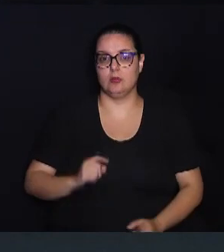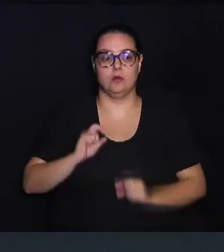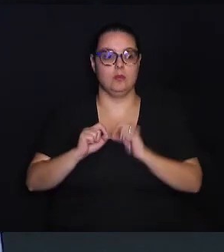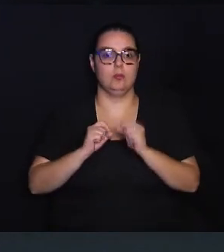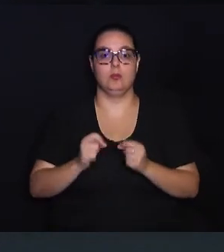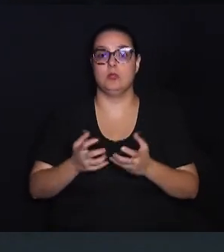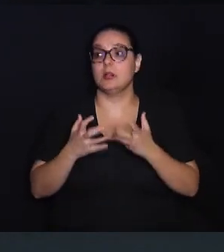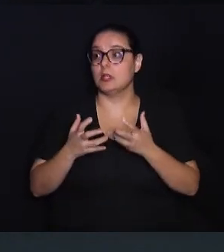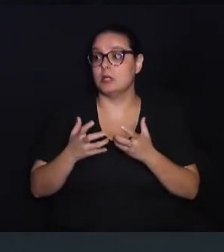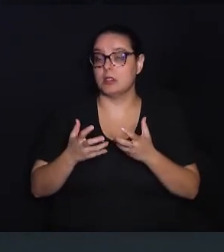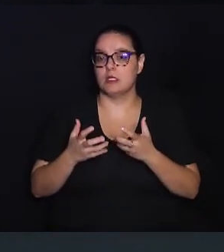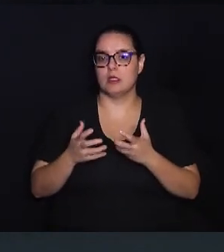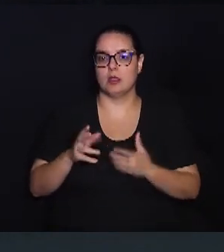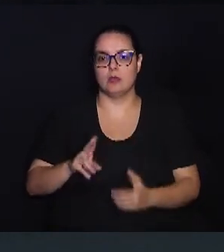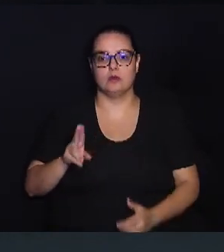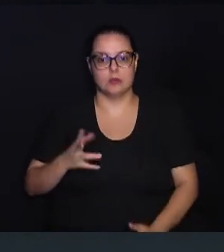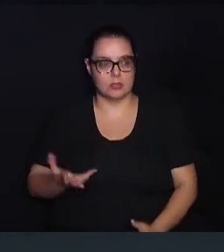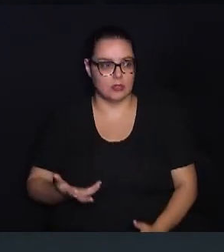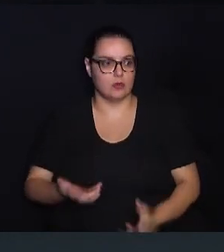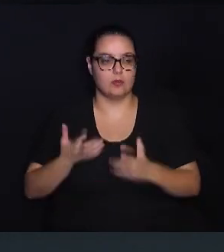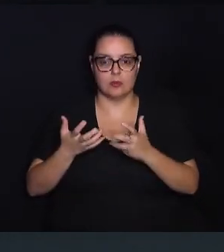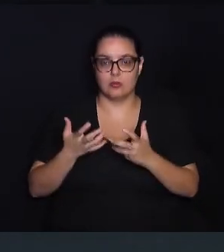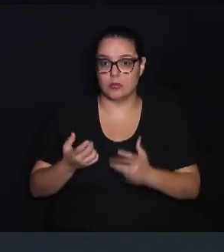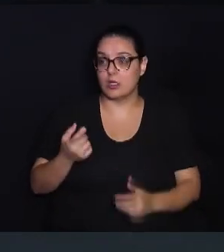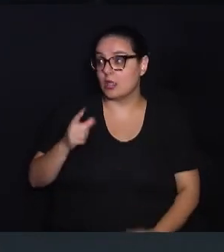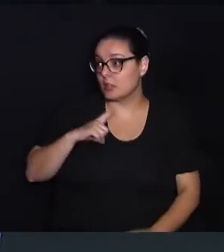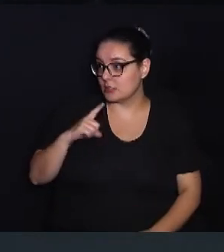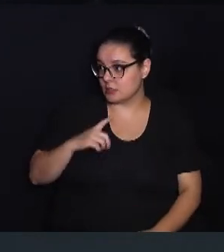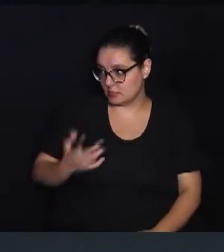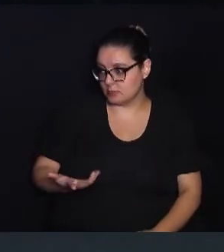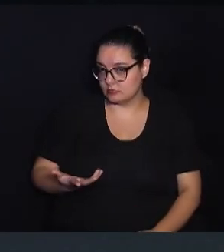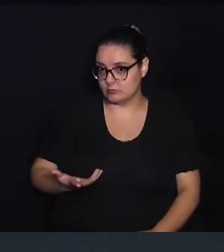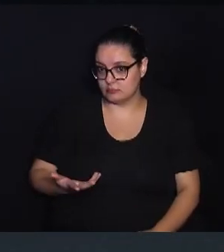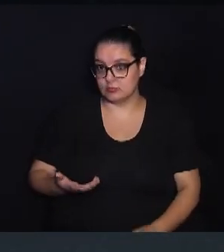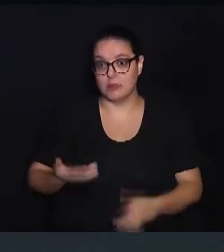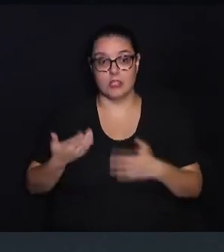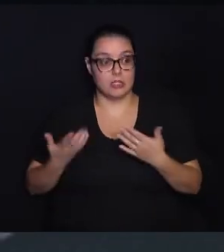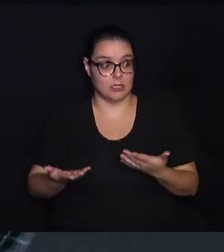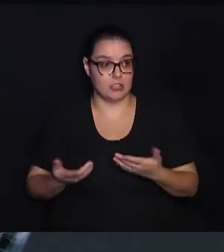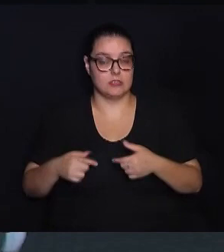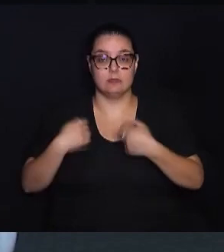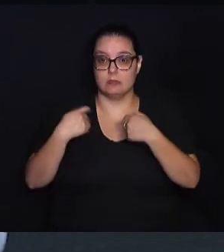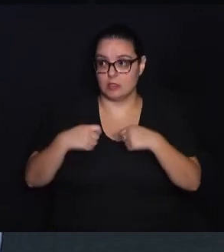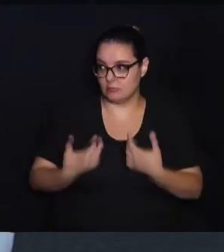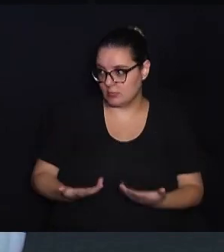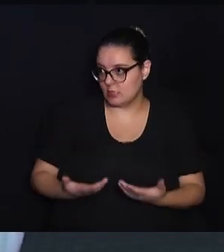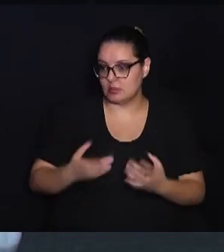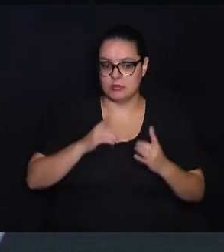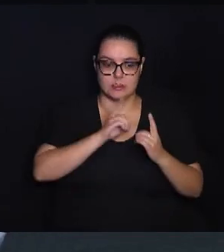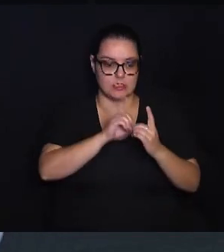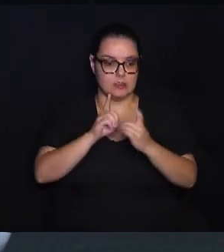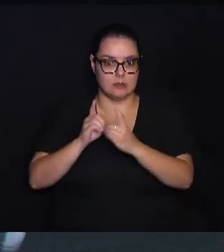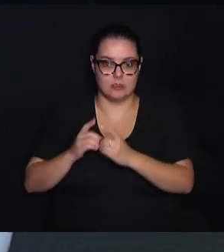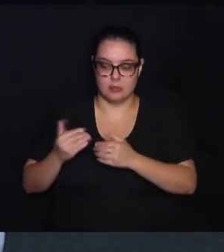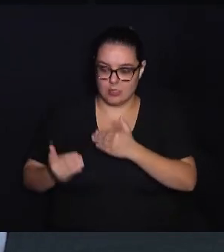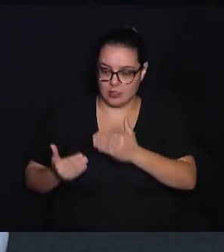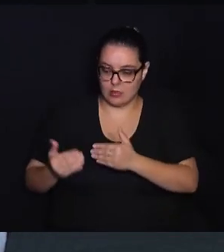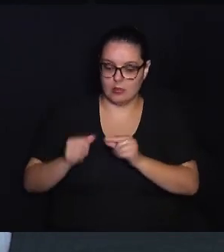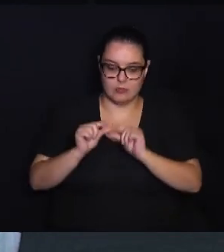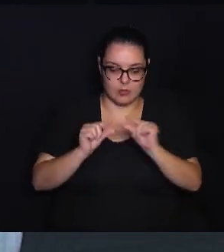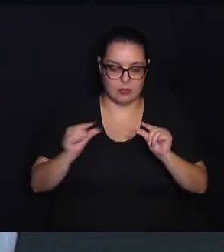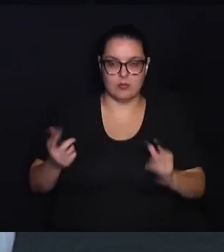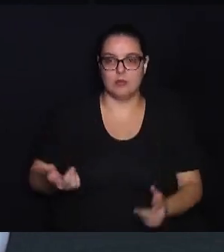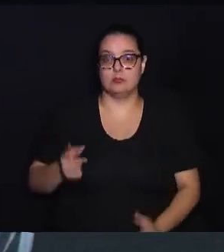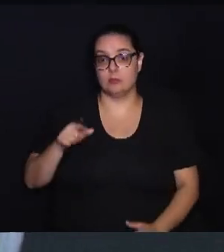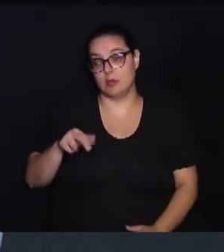que deseja consumir e o que gostaria de ter. E aí, essa necessidade ser atendida